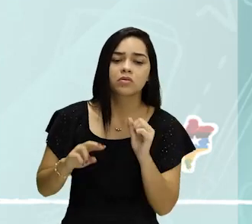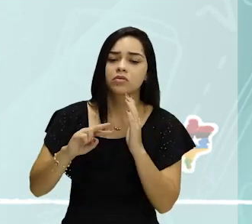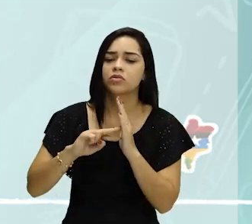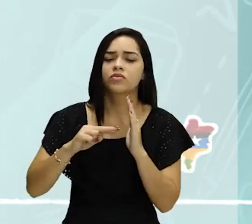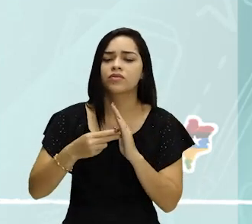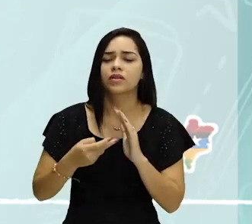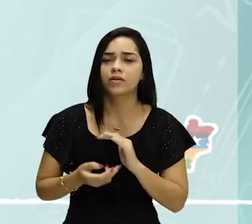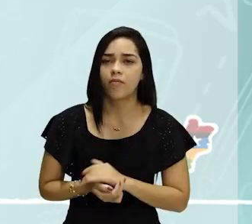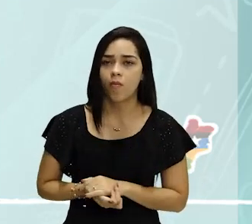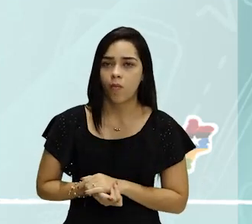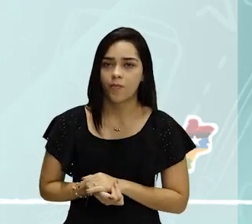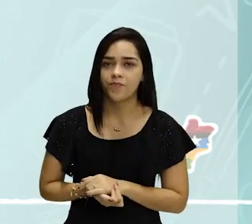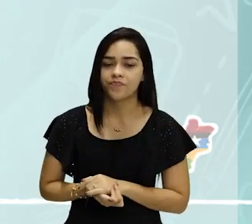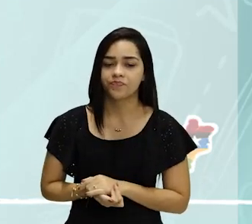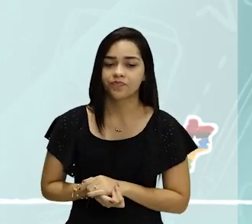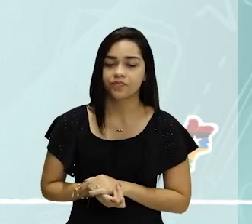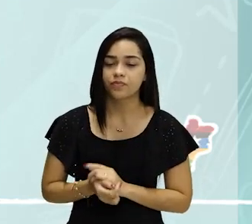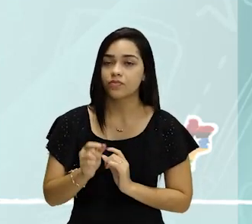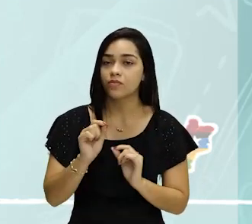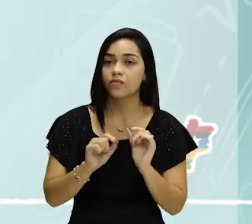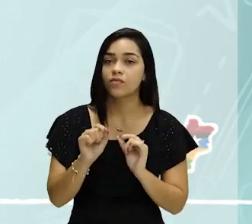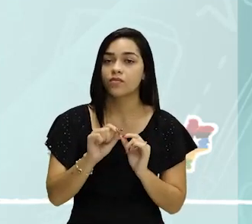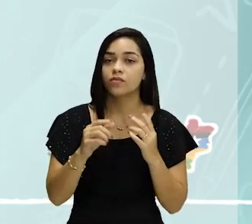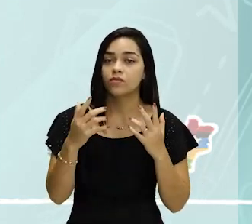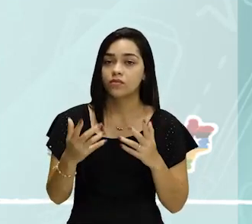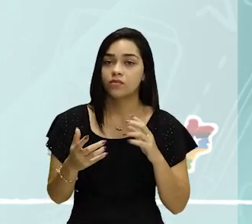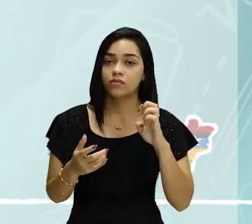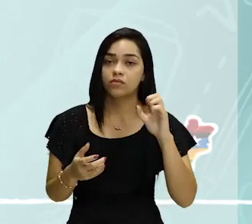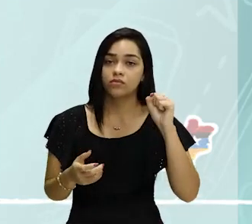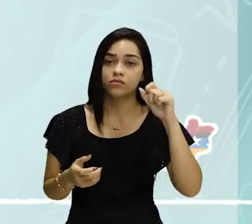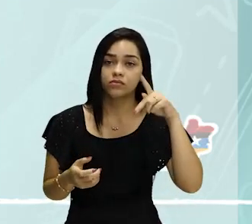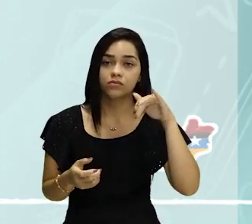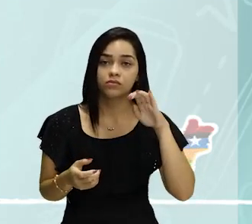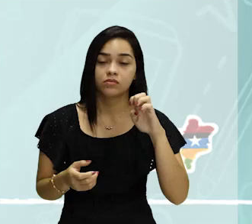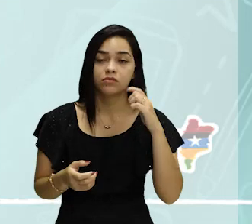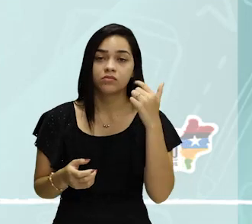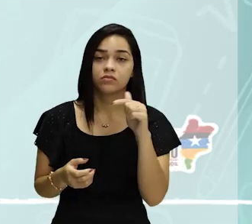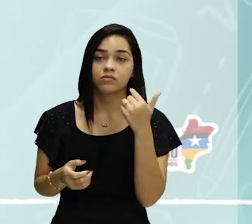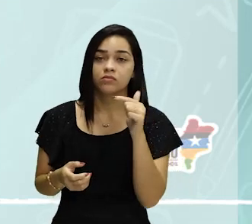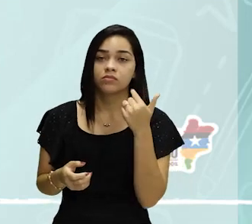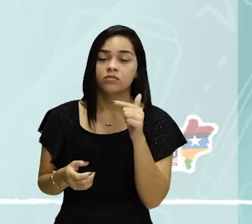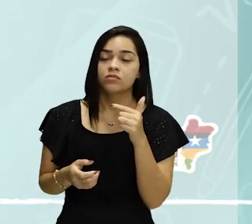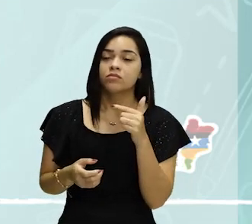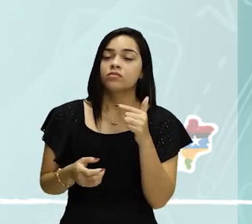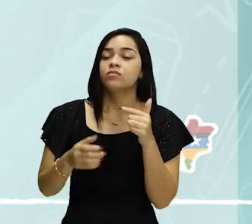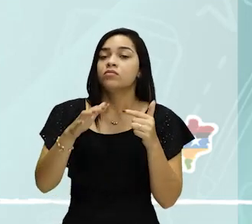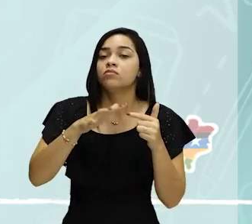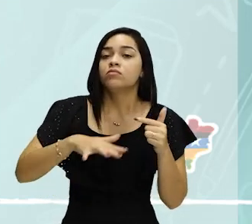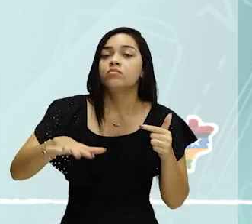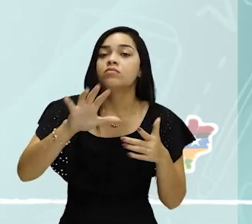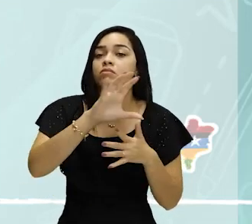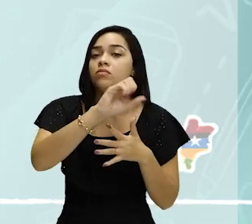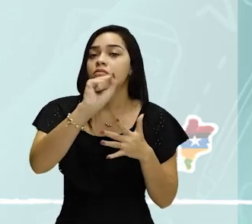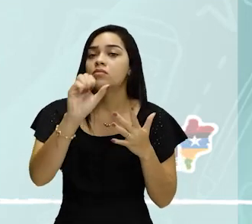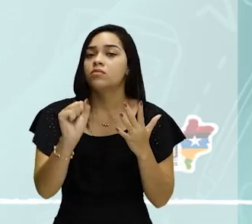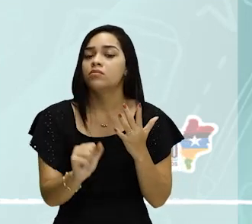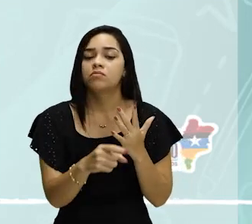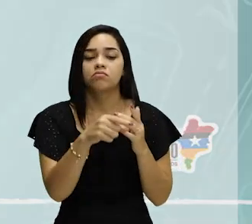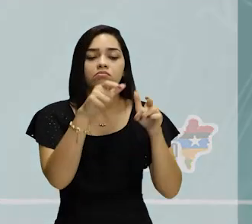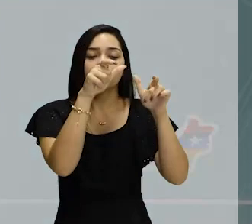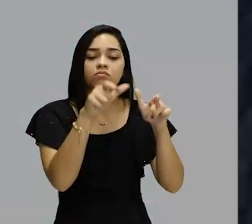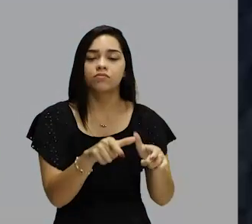espécie exótica? Espécie exótica é uma espécie que não faz parte daquele ambiente, daquele